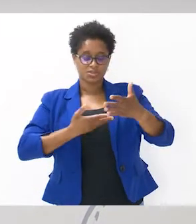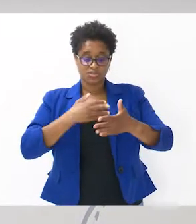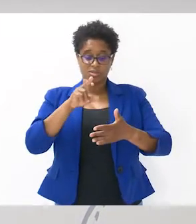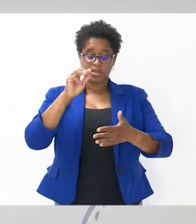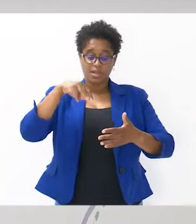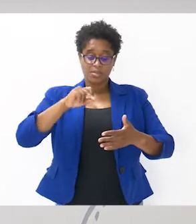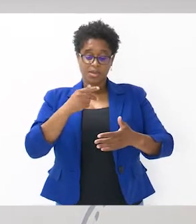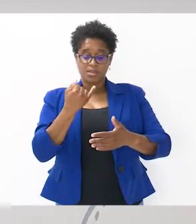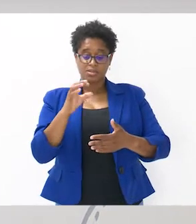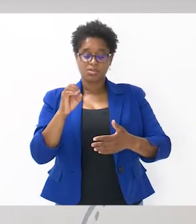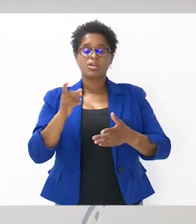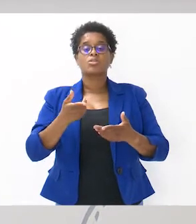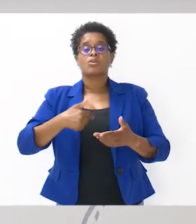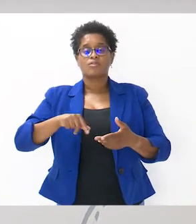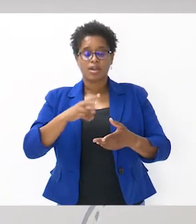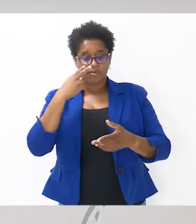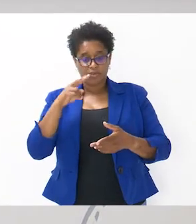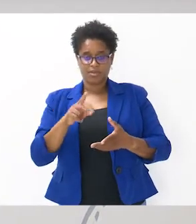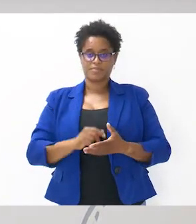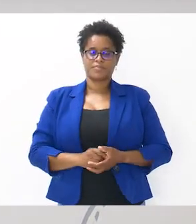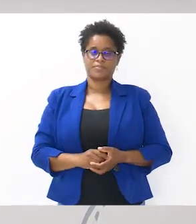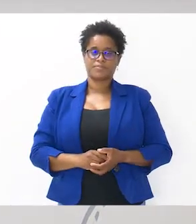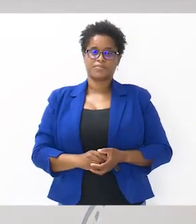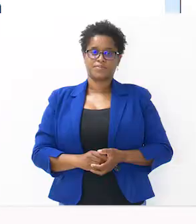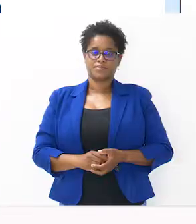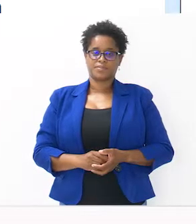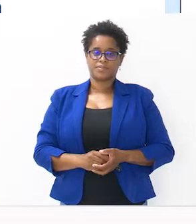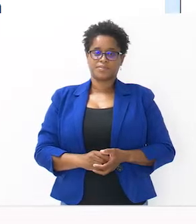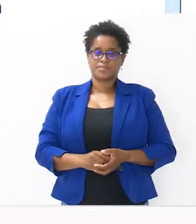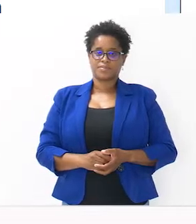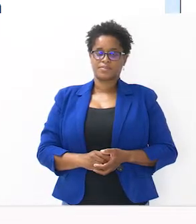dramático? Então vamos conferir.